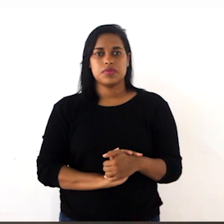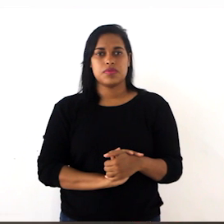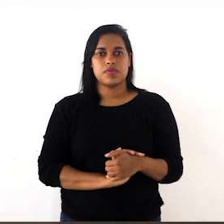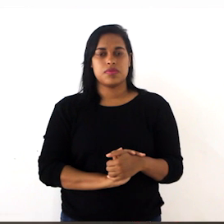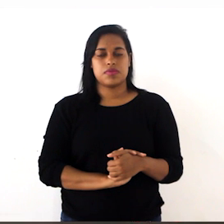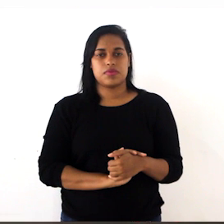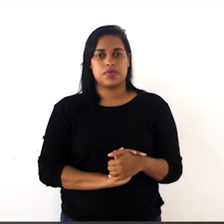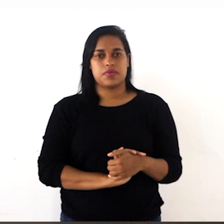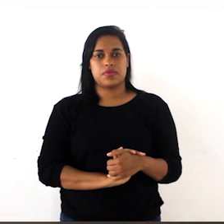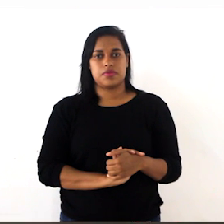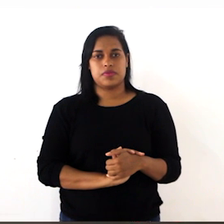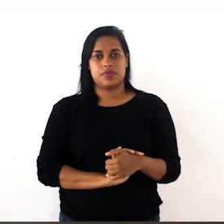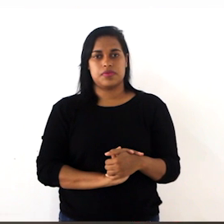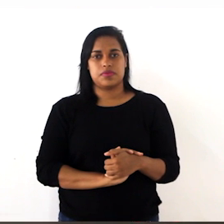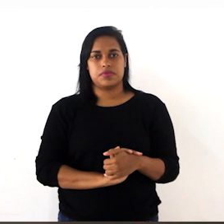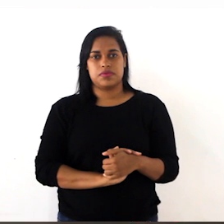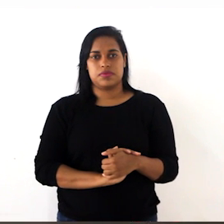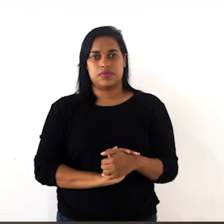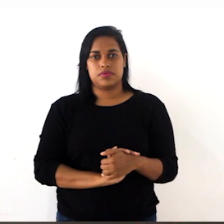Submit.